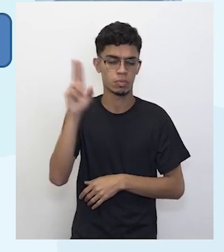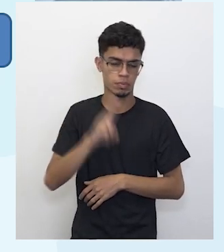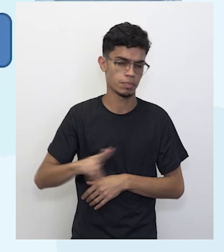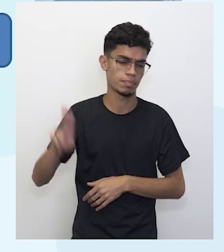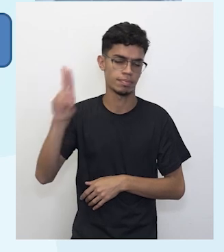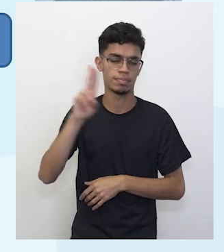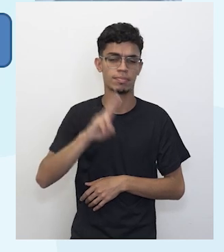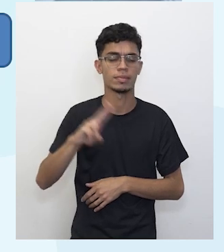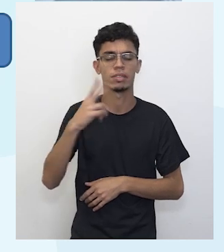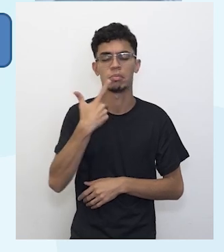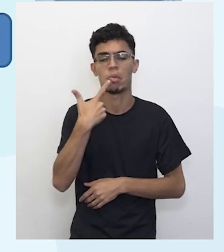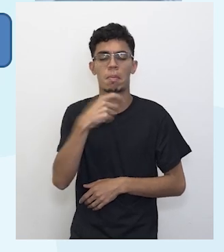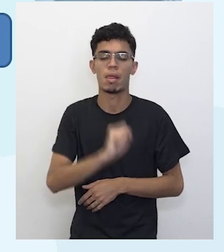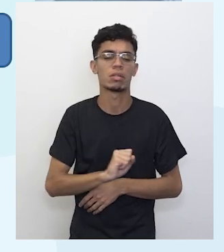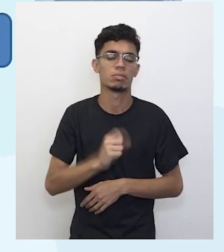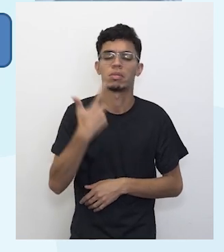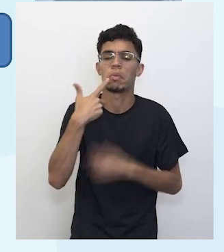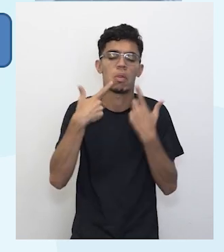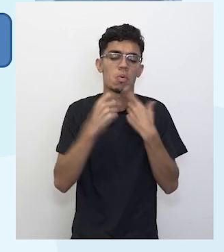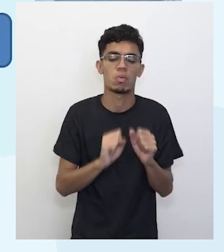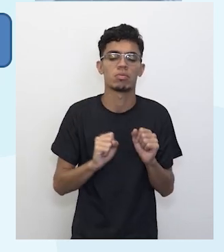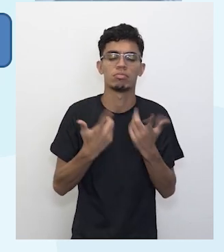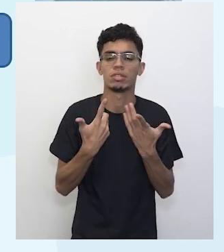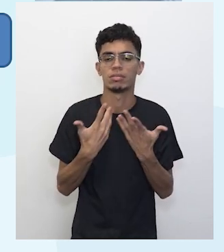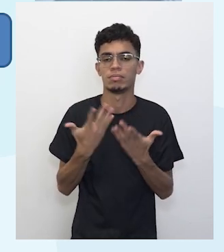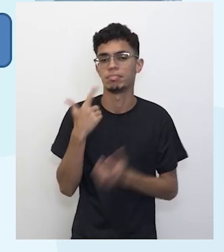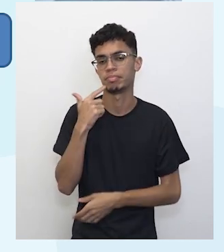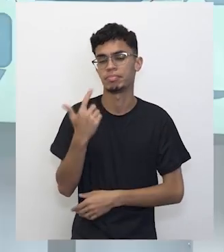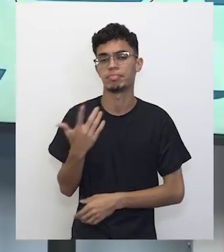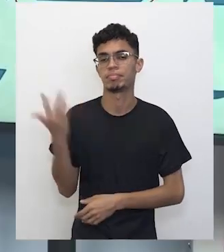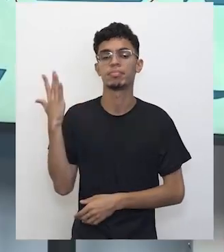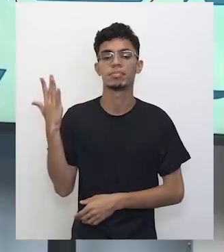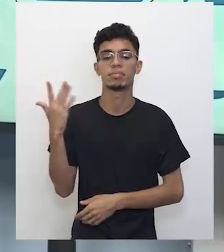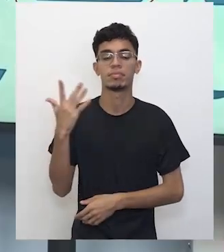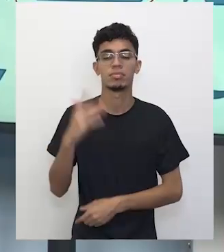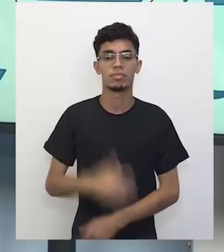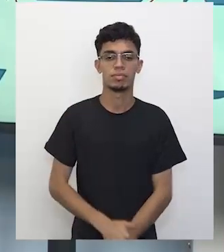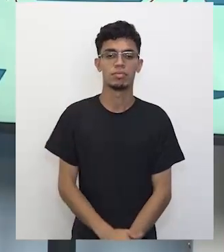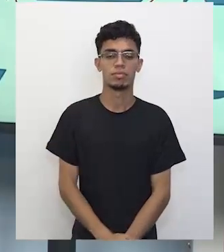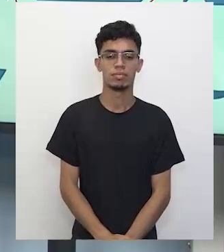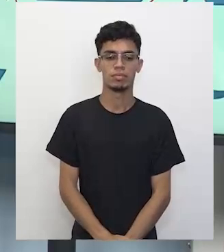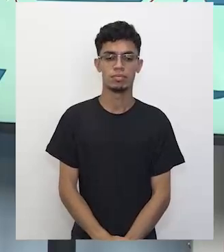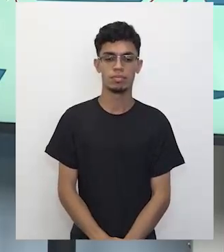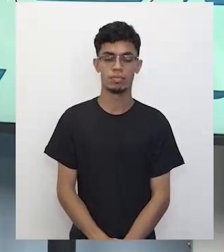um tipo de linguagem, uma língua. Então, vejam, é fundamental